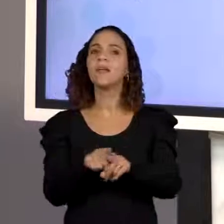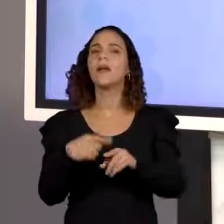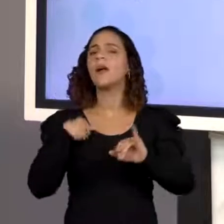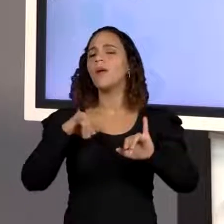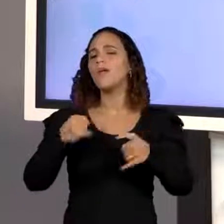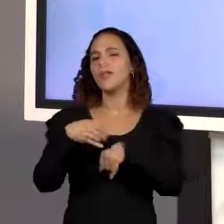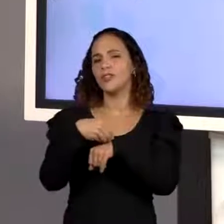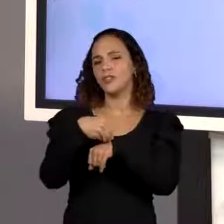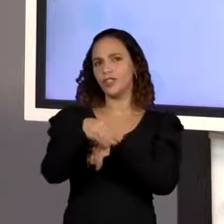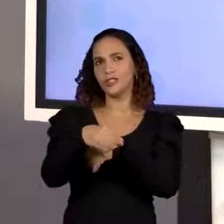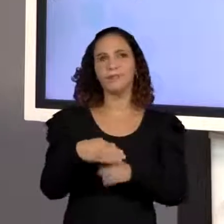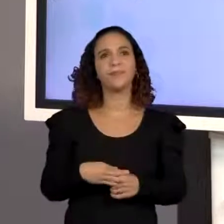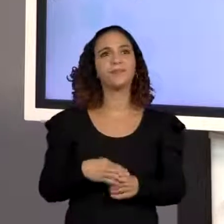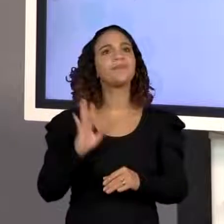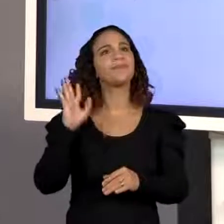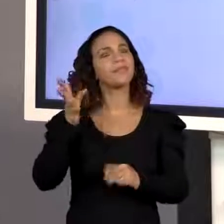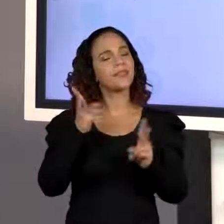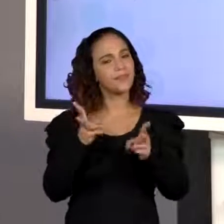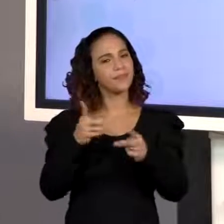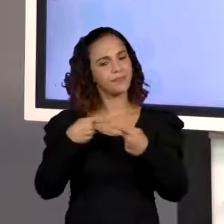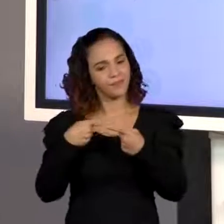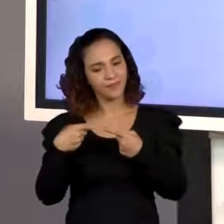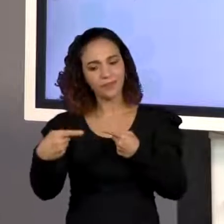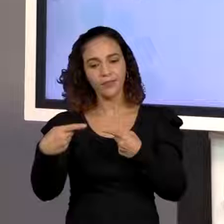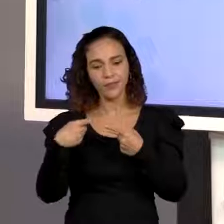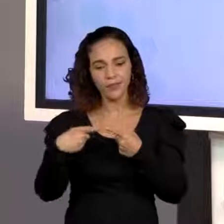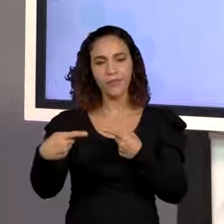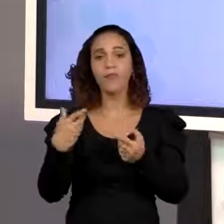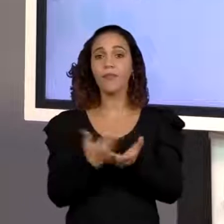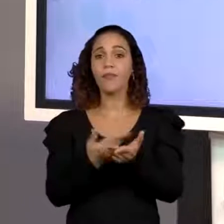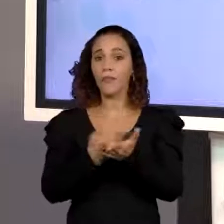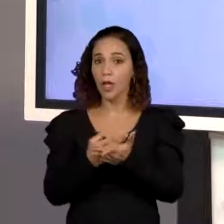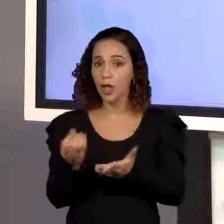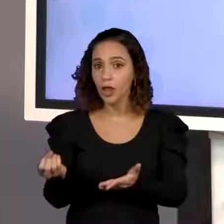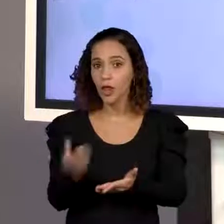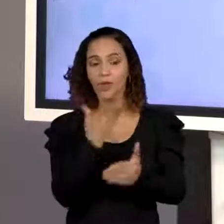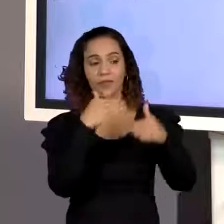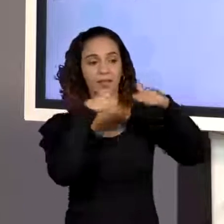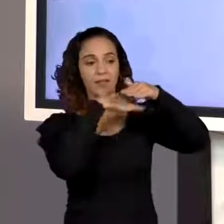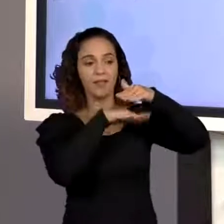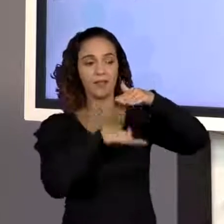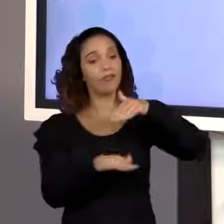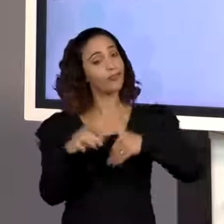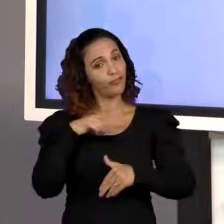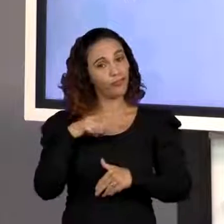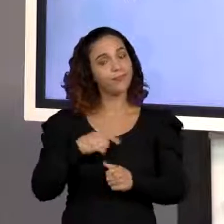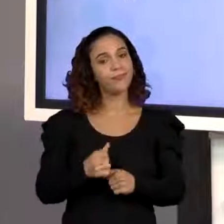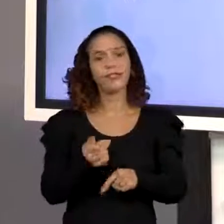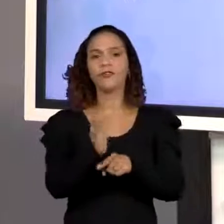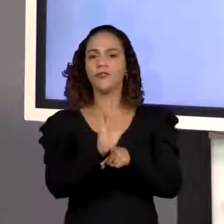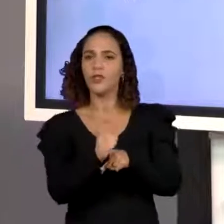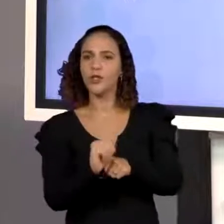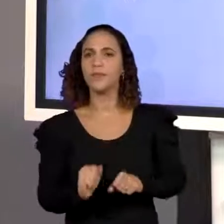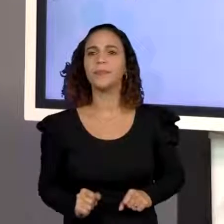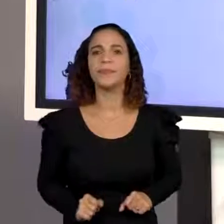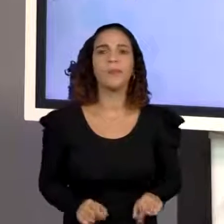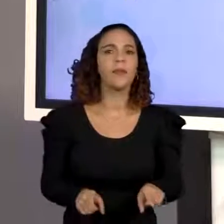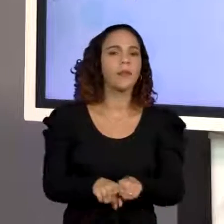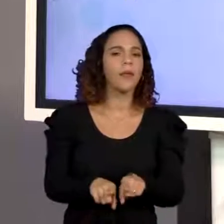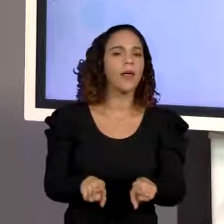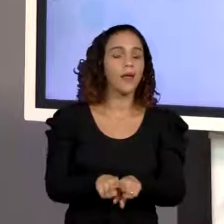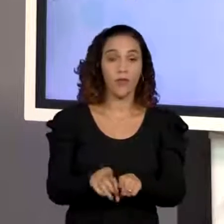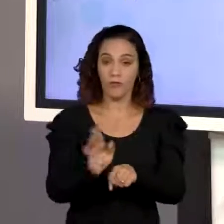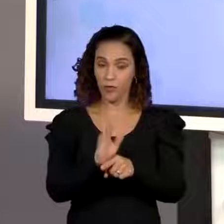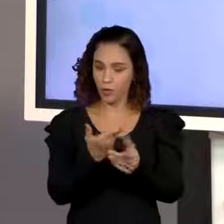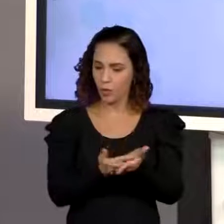dica. Toda semana temos aulas inéditas no nosso repositório. Lá você pode encontrar o vídeo, pode encontrar o vídeo